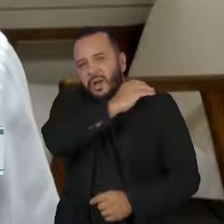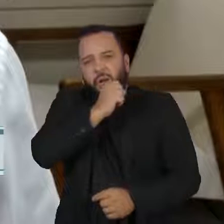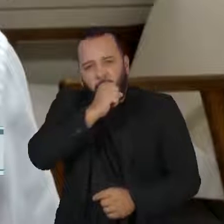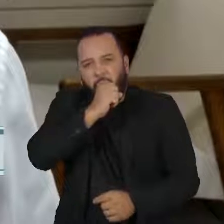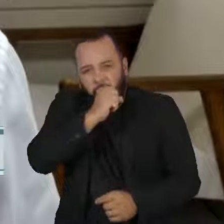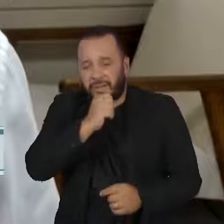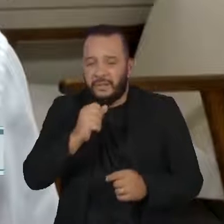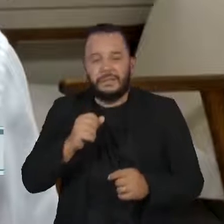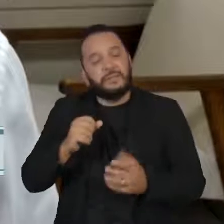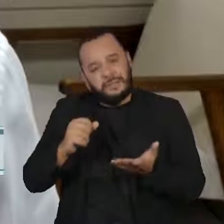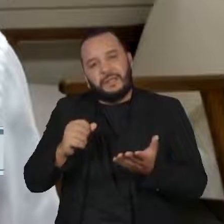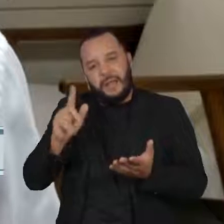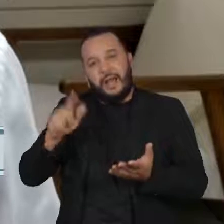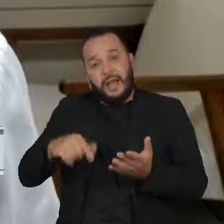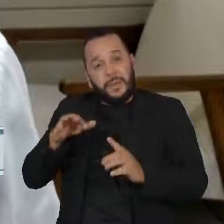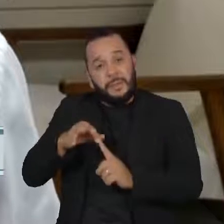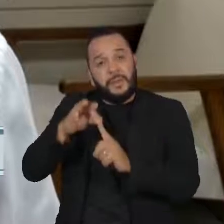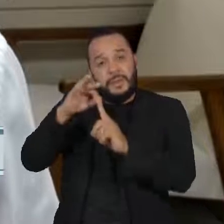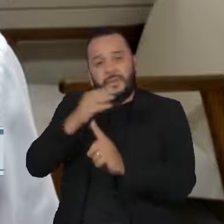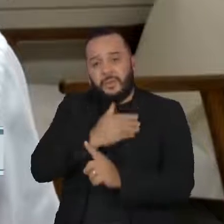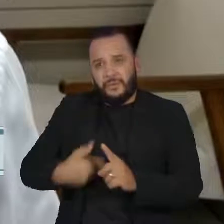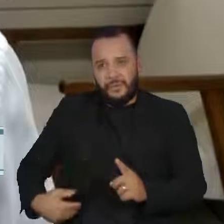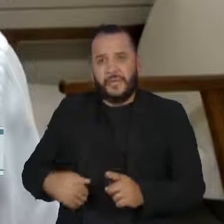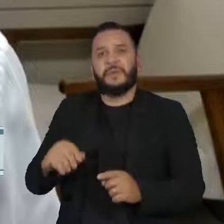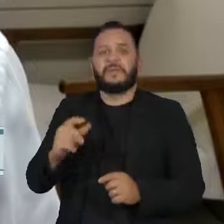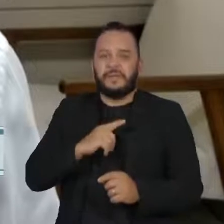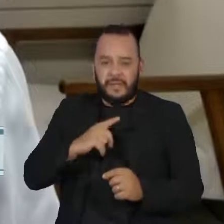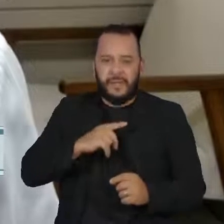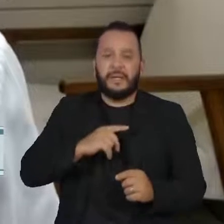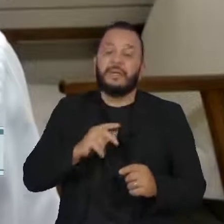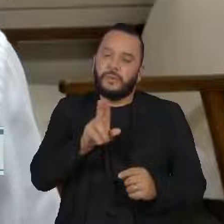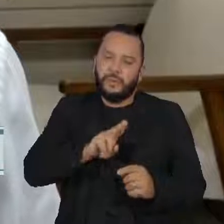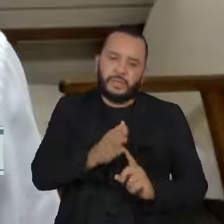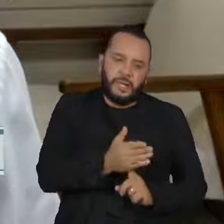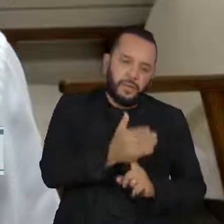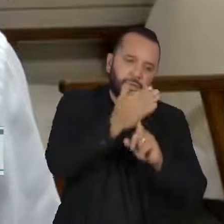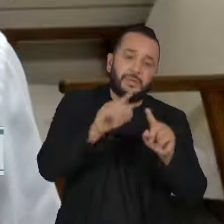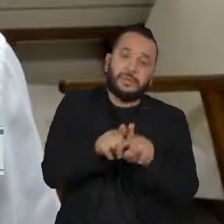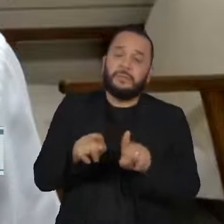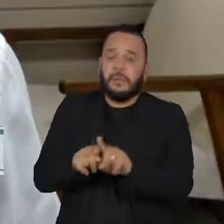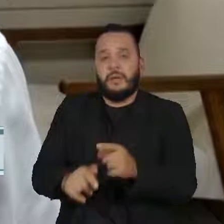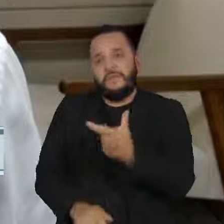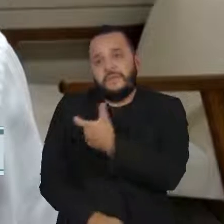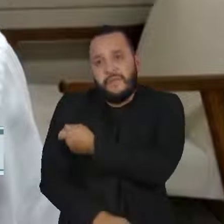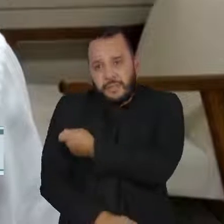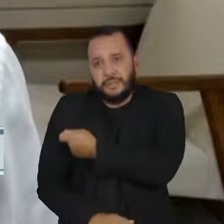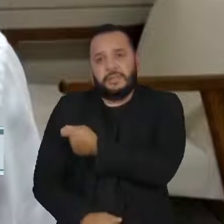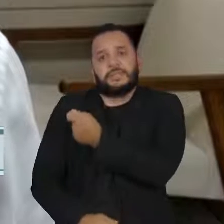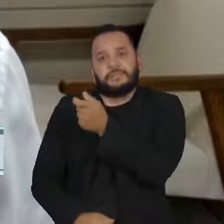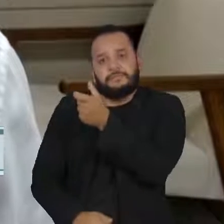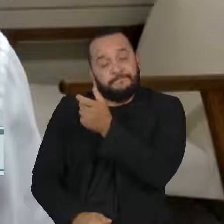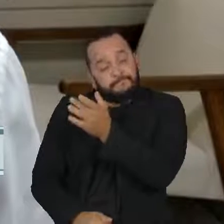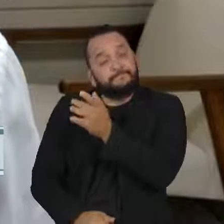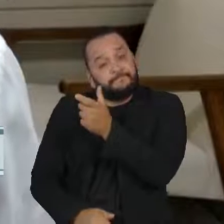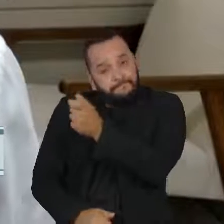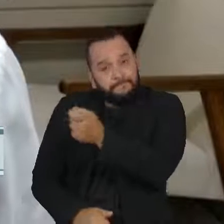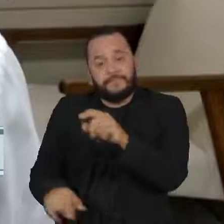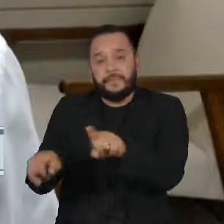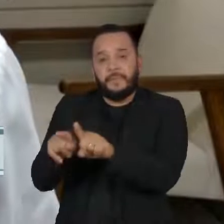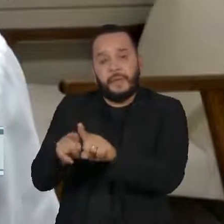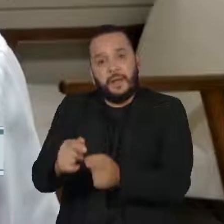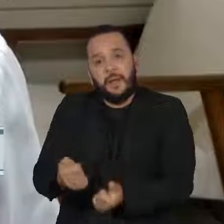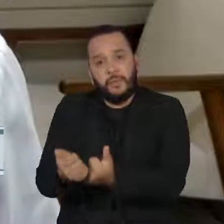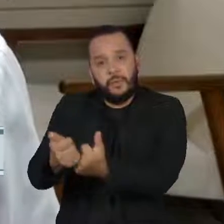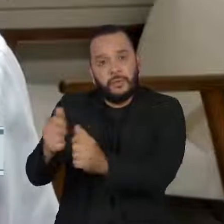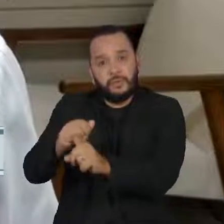ao tecnológico de novas intervenções, como a vacina, mas também garantindo suporte social para